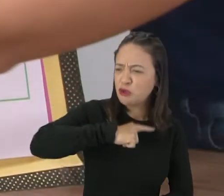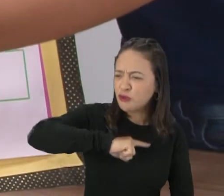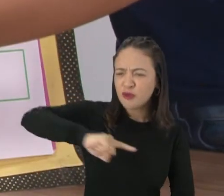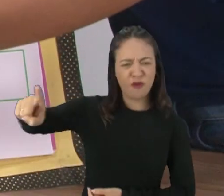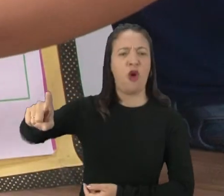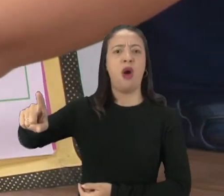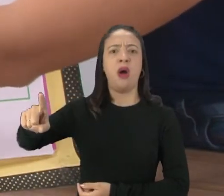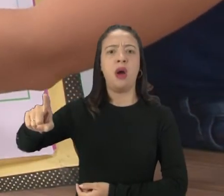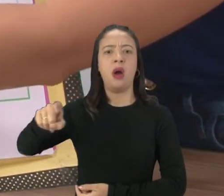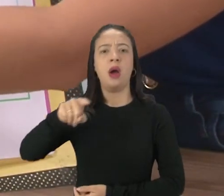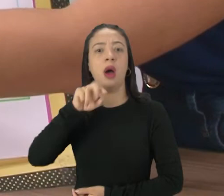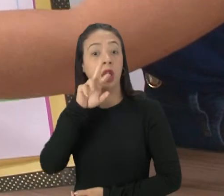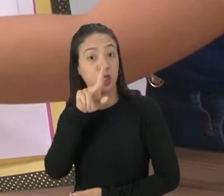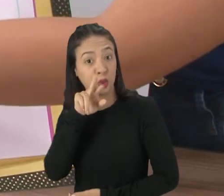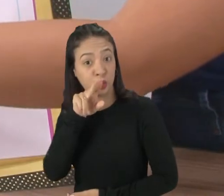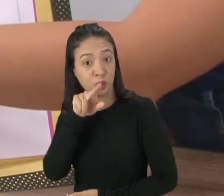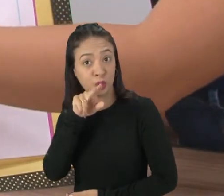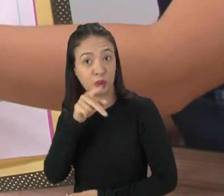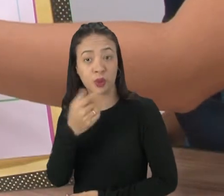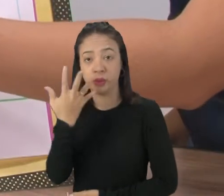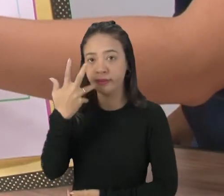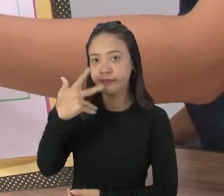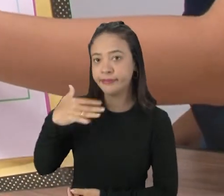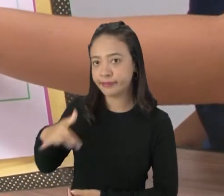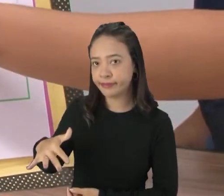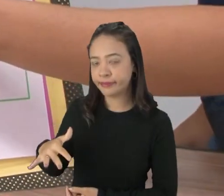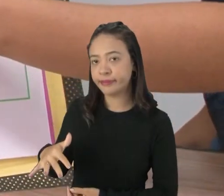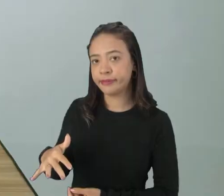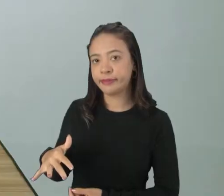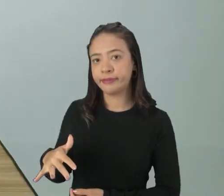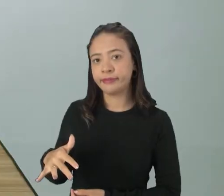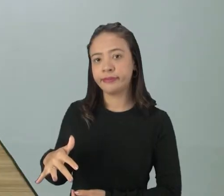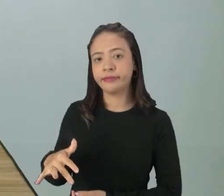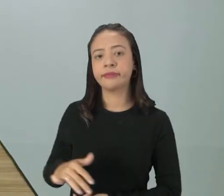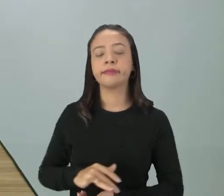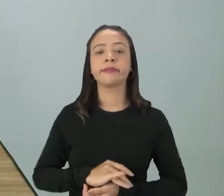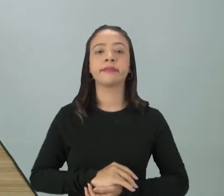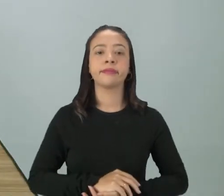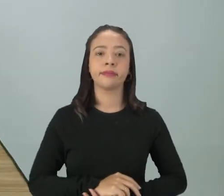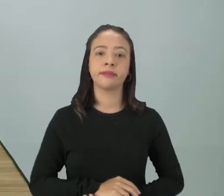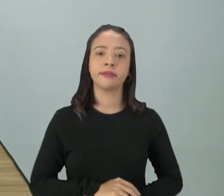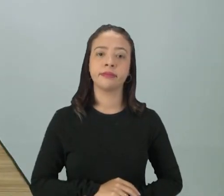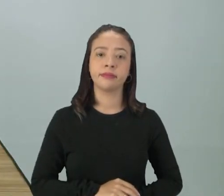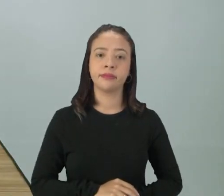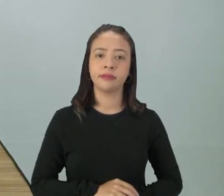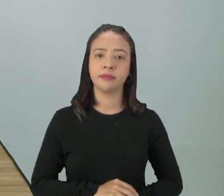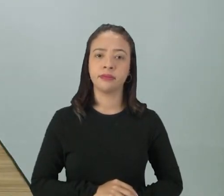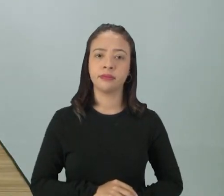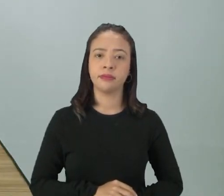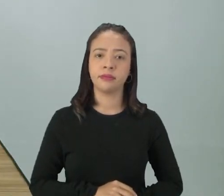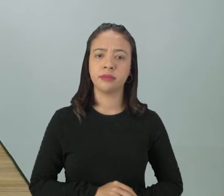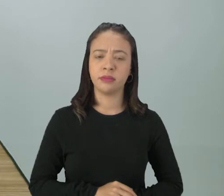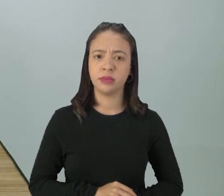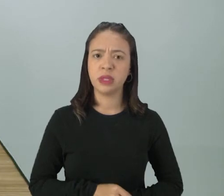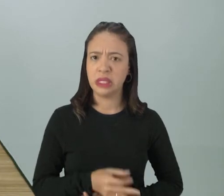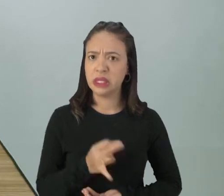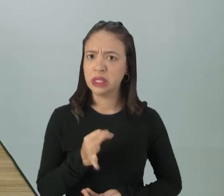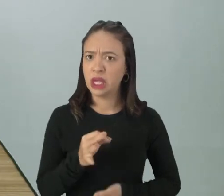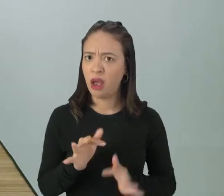duas crianças de sua casa. Essa frase está